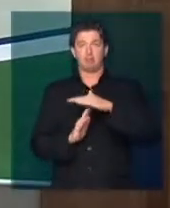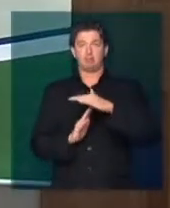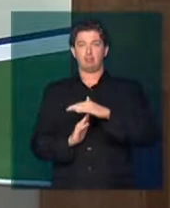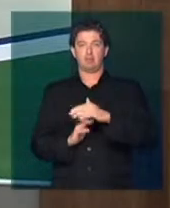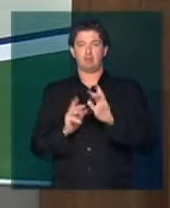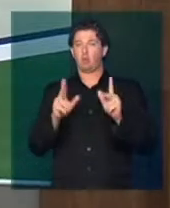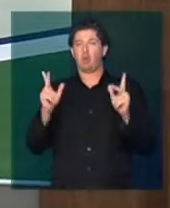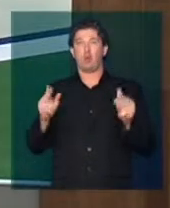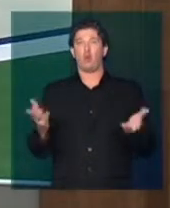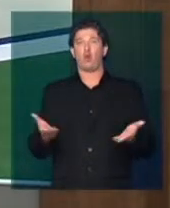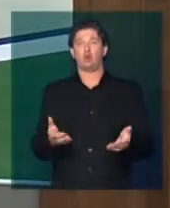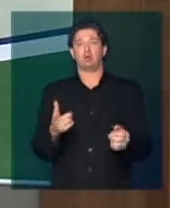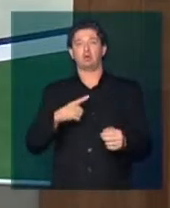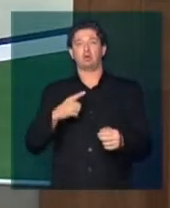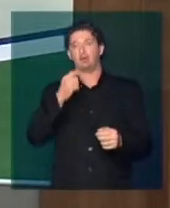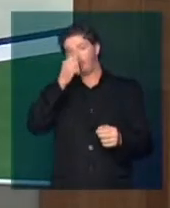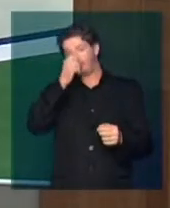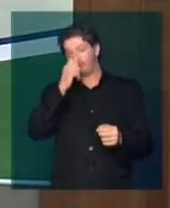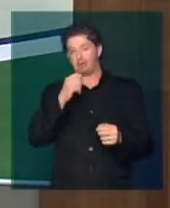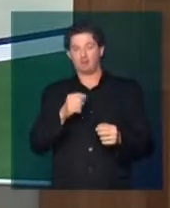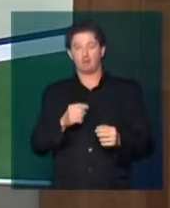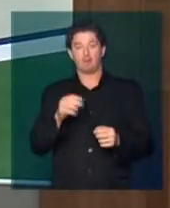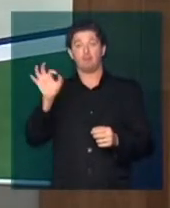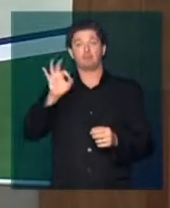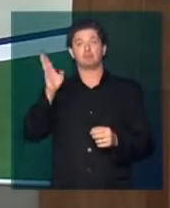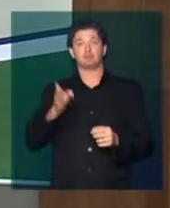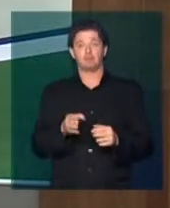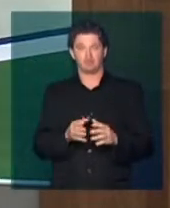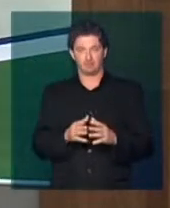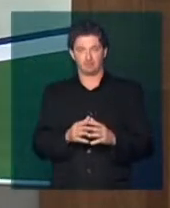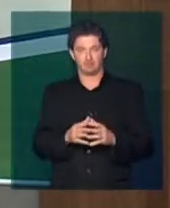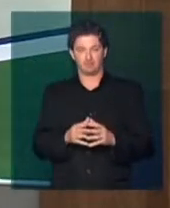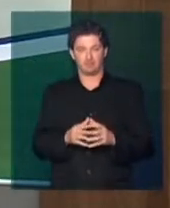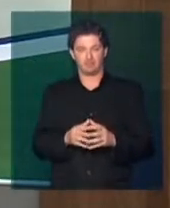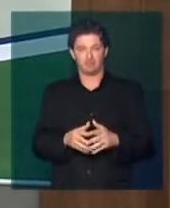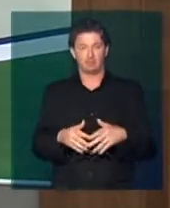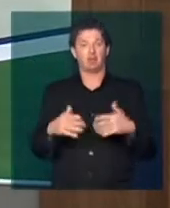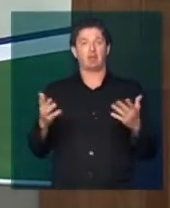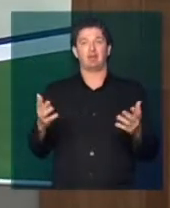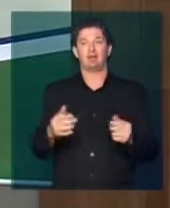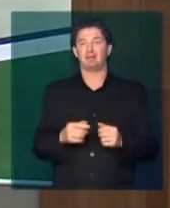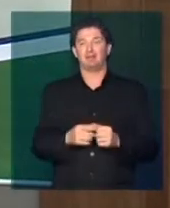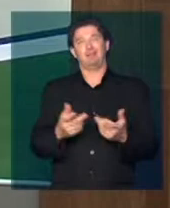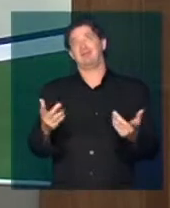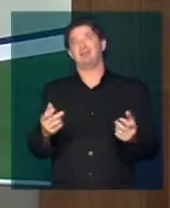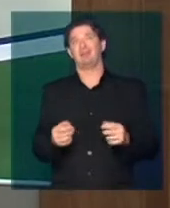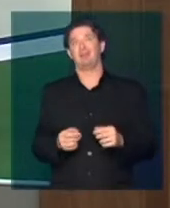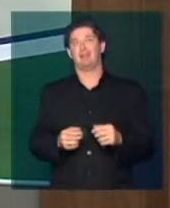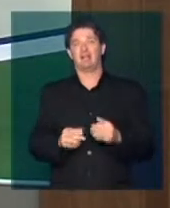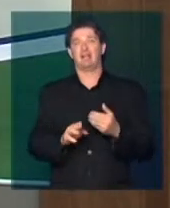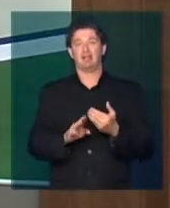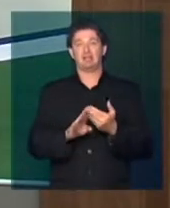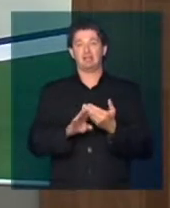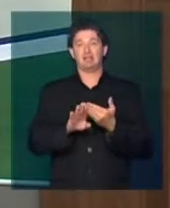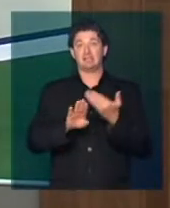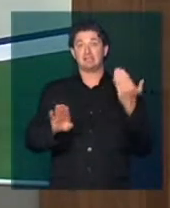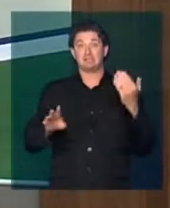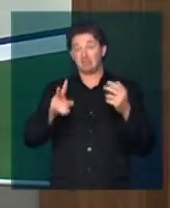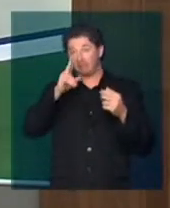como hoje, porque hoje nós temos limite apenas percentual. E aí fica uma distância muito